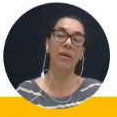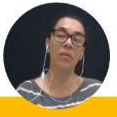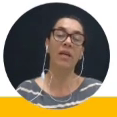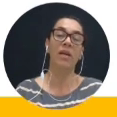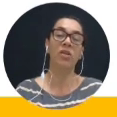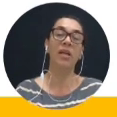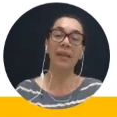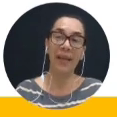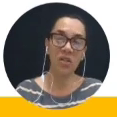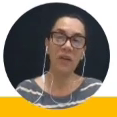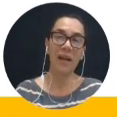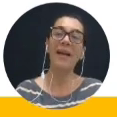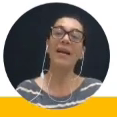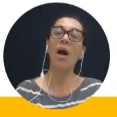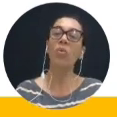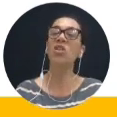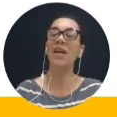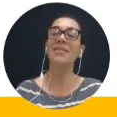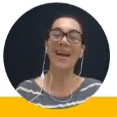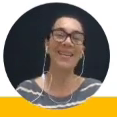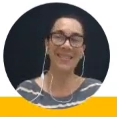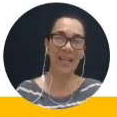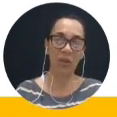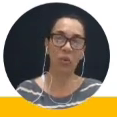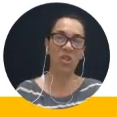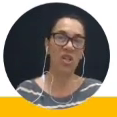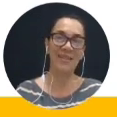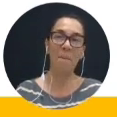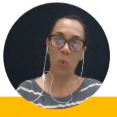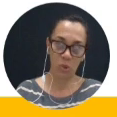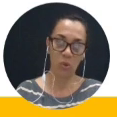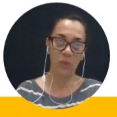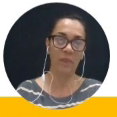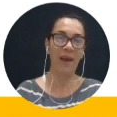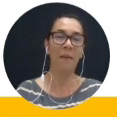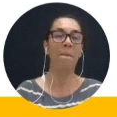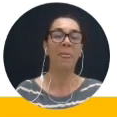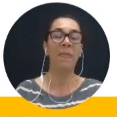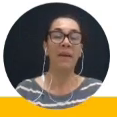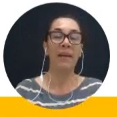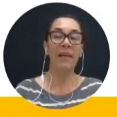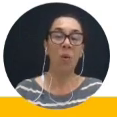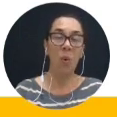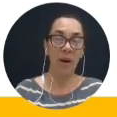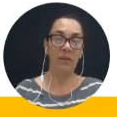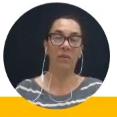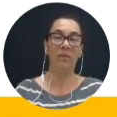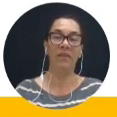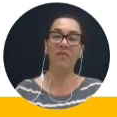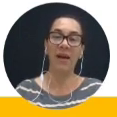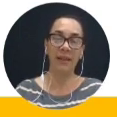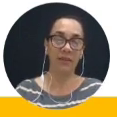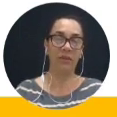reporta a questão de identificar em algo que já está escrito, que já está posto, né? E